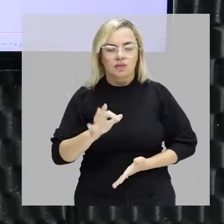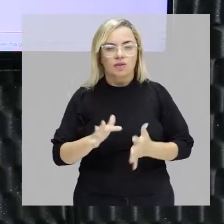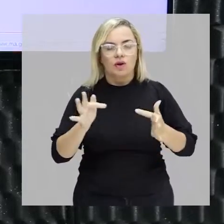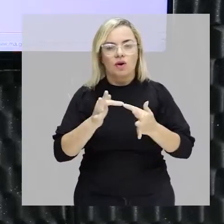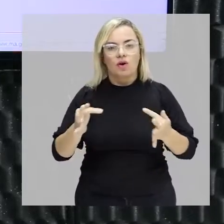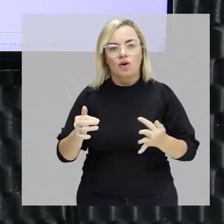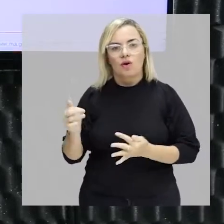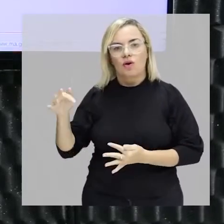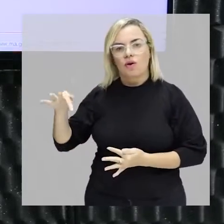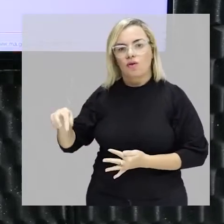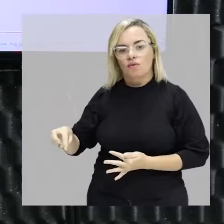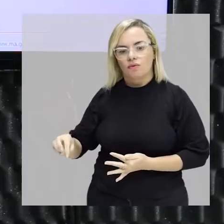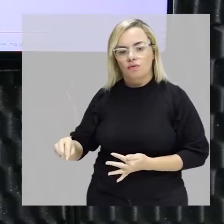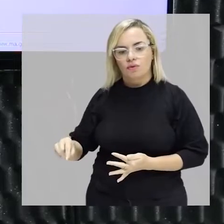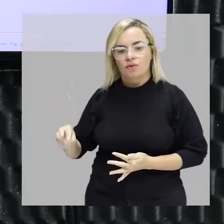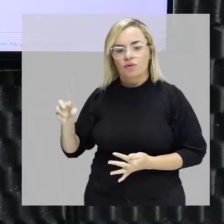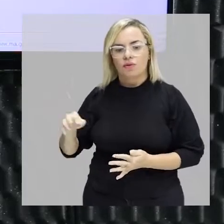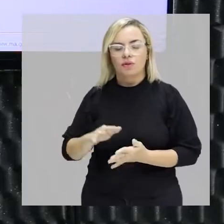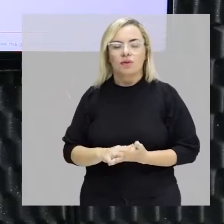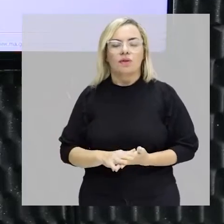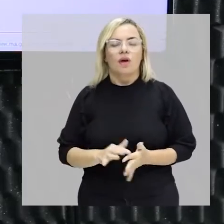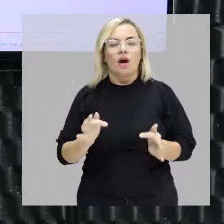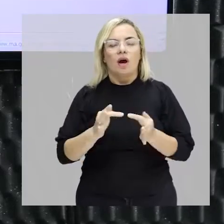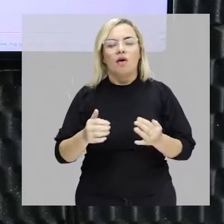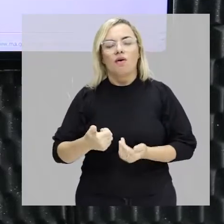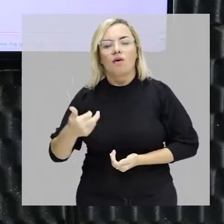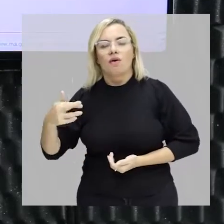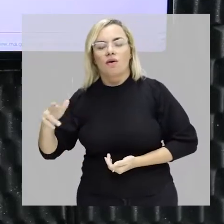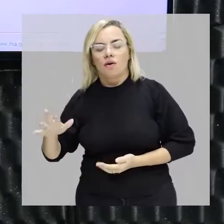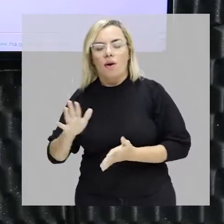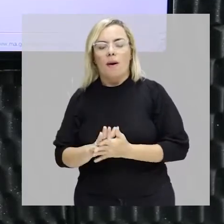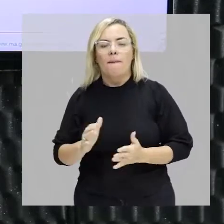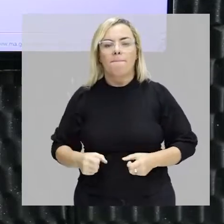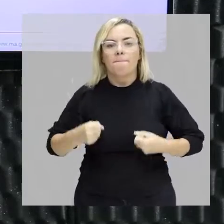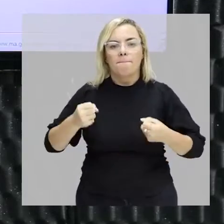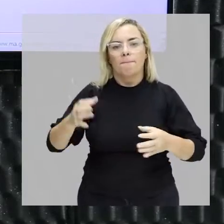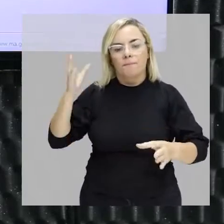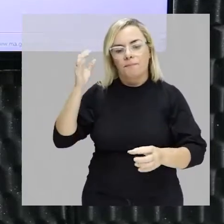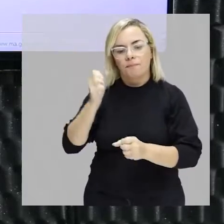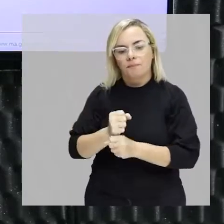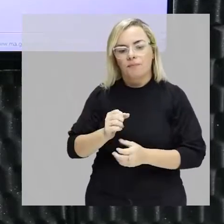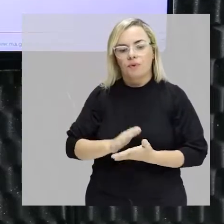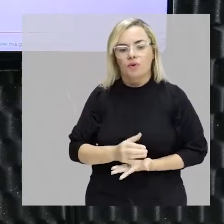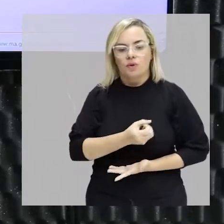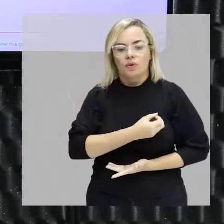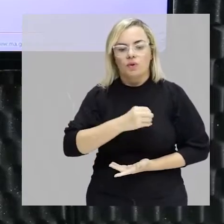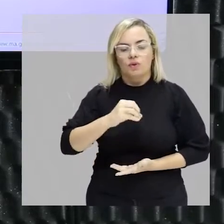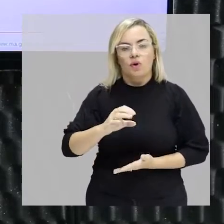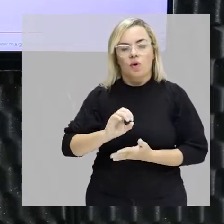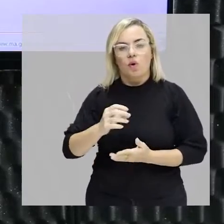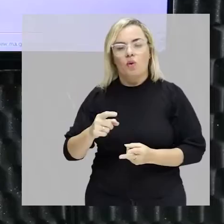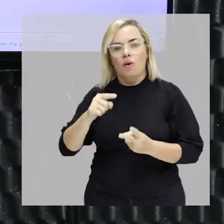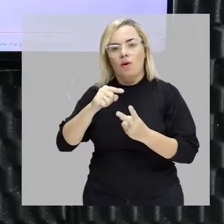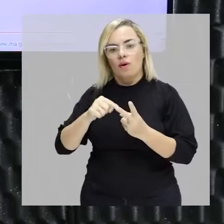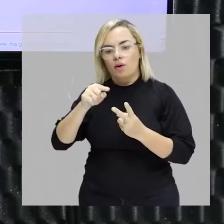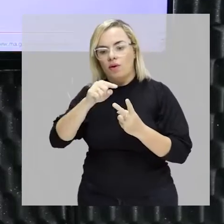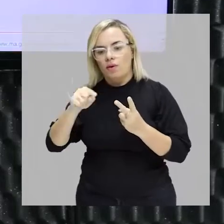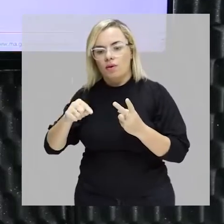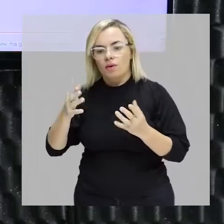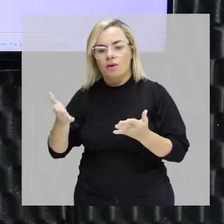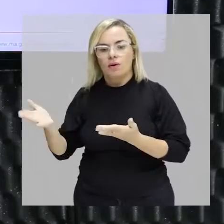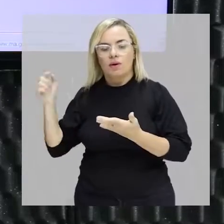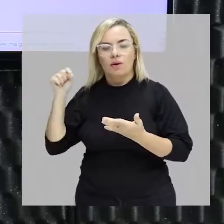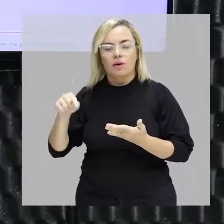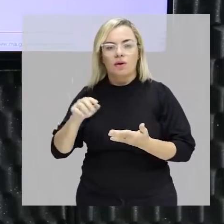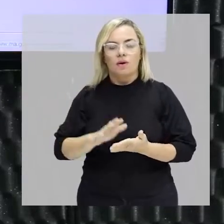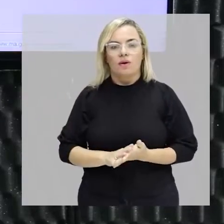afim, função do primeiro grau, eu posso calcular o zero ou a raiz. E o que seria esse zero ou raiz? É justamente o